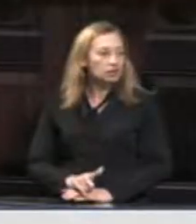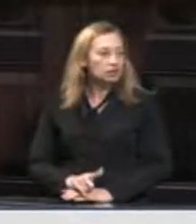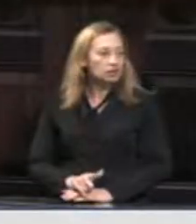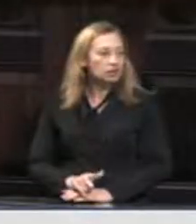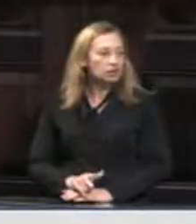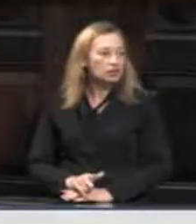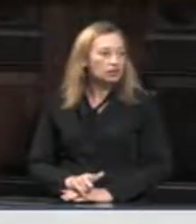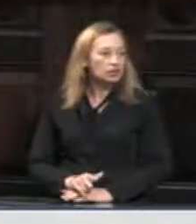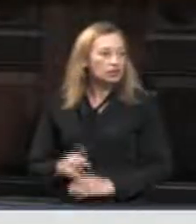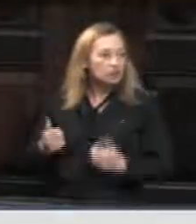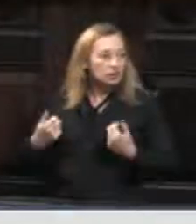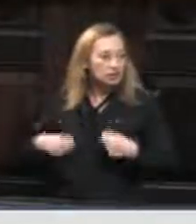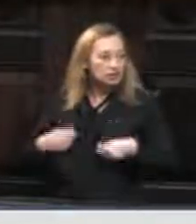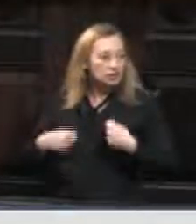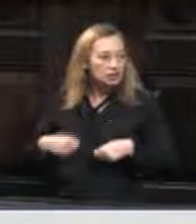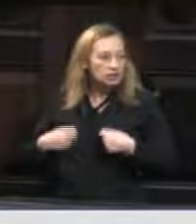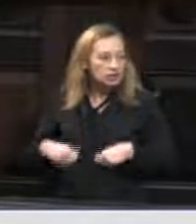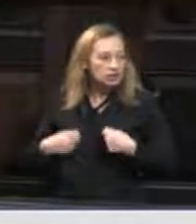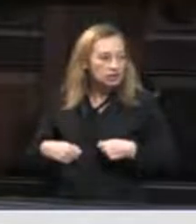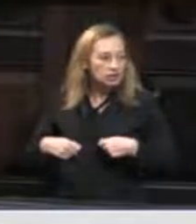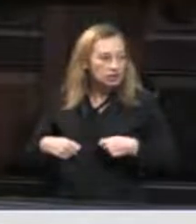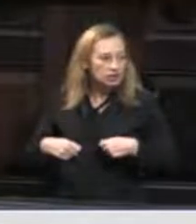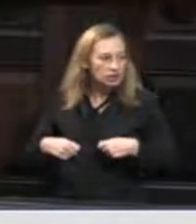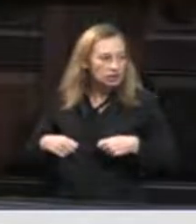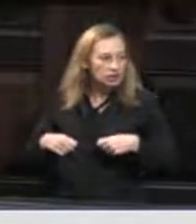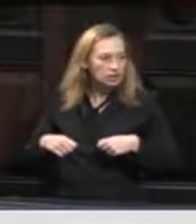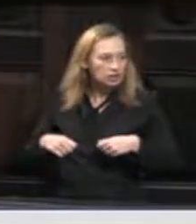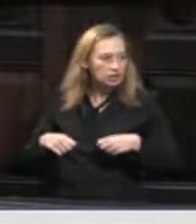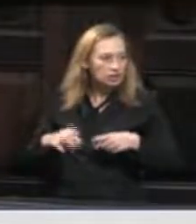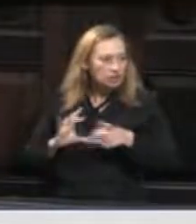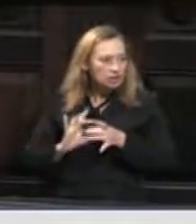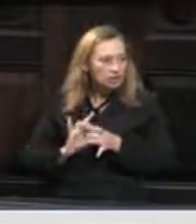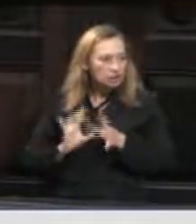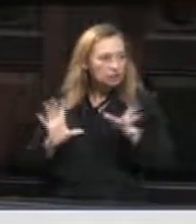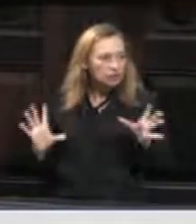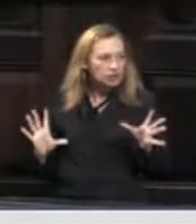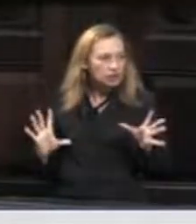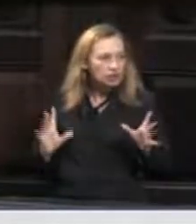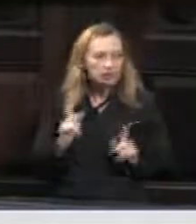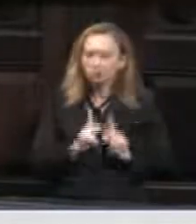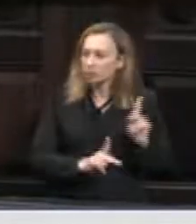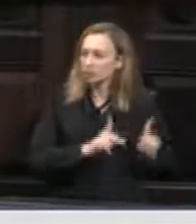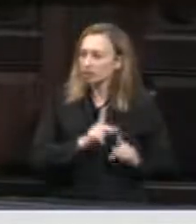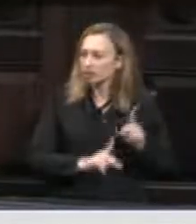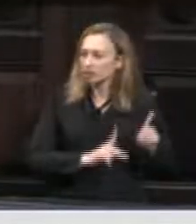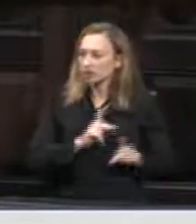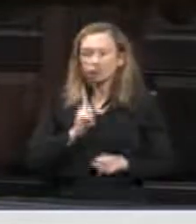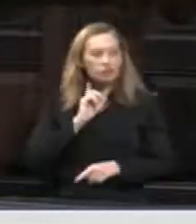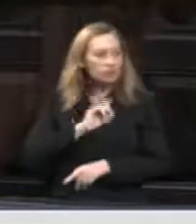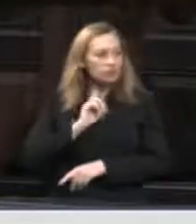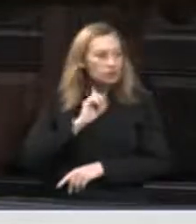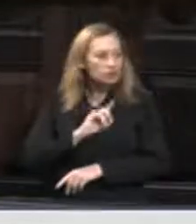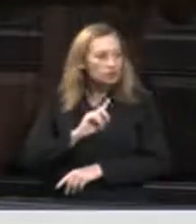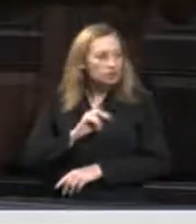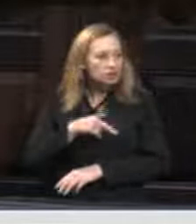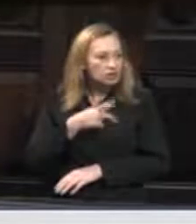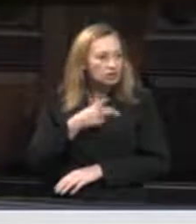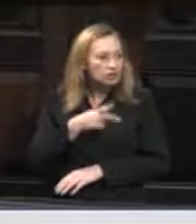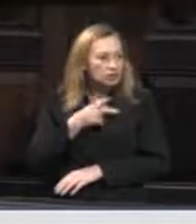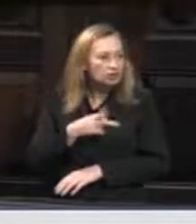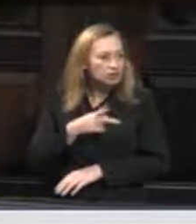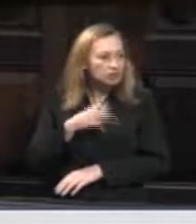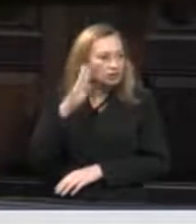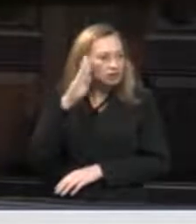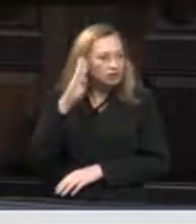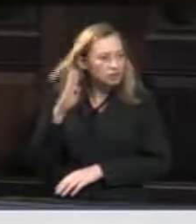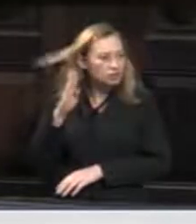necessário que a casa se paute pela liberdade e bem-viver de todos a população fluminense. E isso perpassa